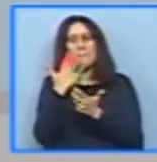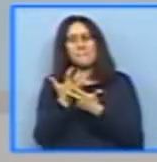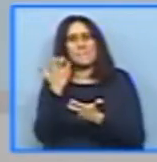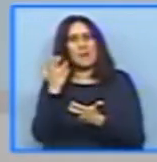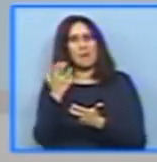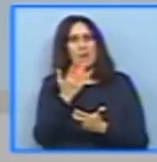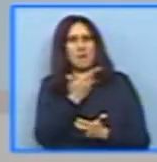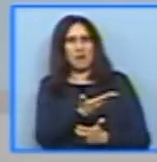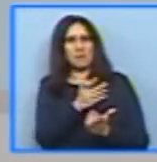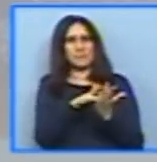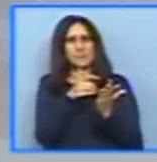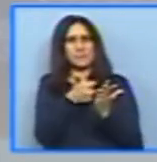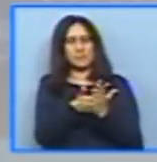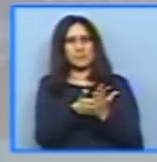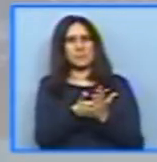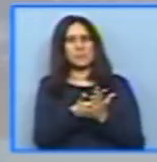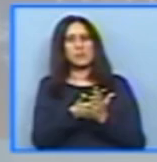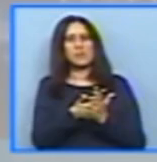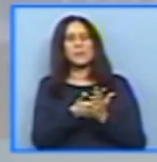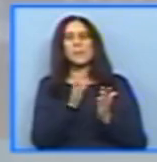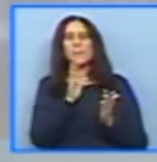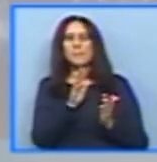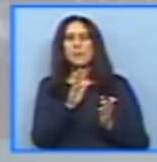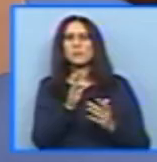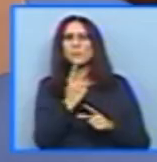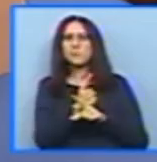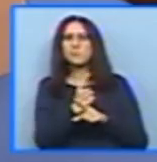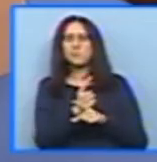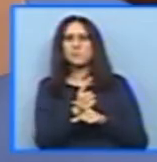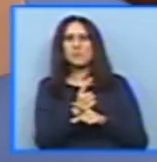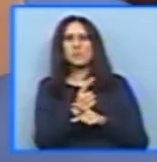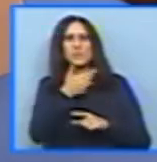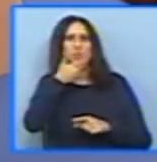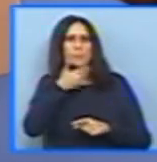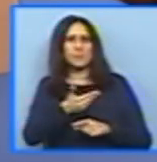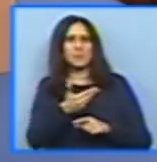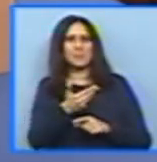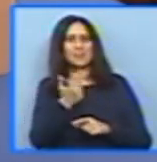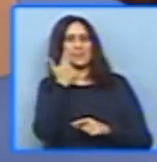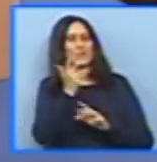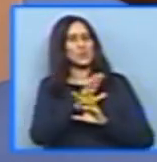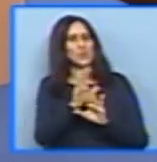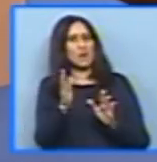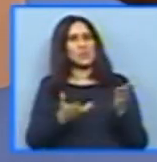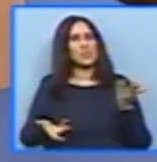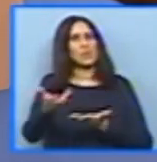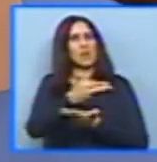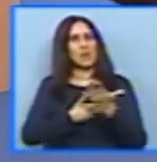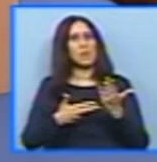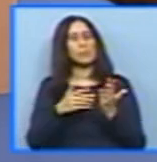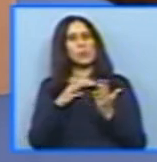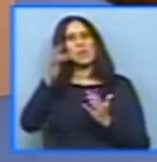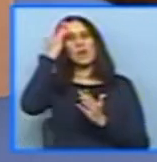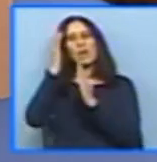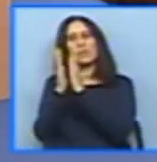recorre à Bíblia, mas recorre também dentro da própria experiência já vivida e partilhada, porque a teologia não é